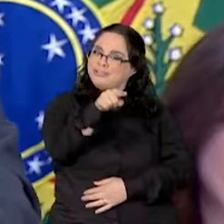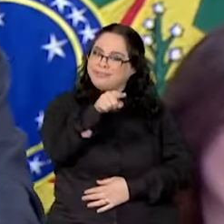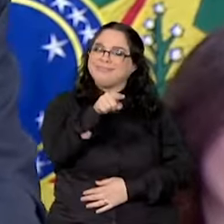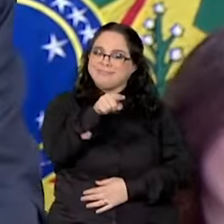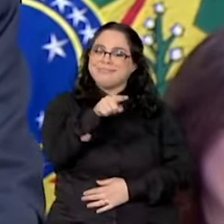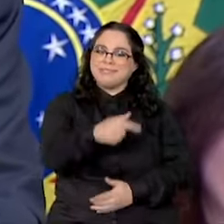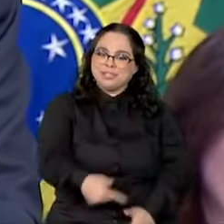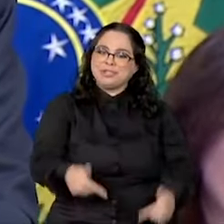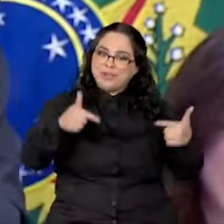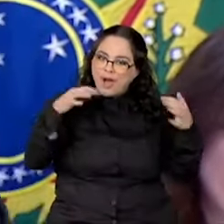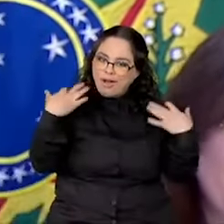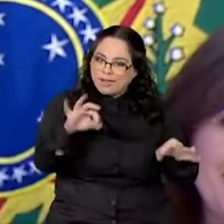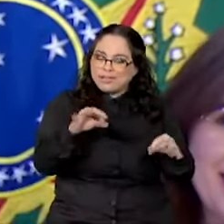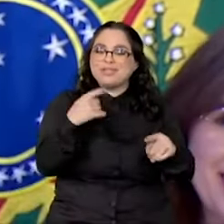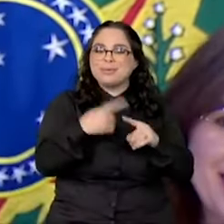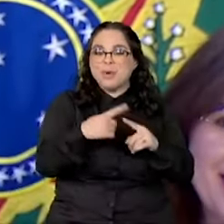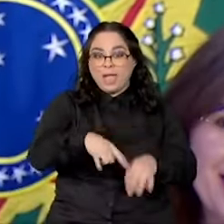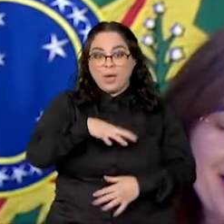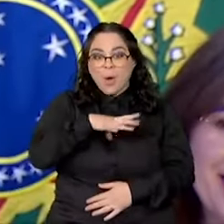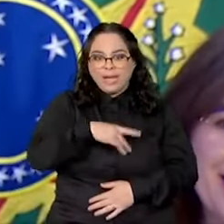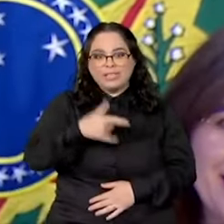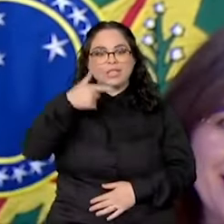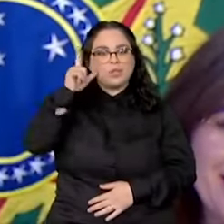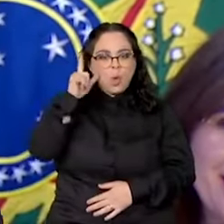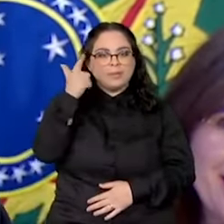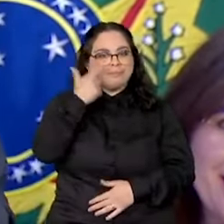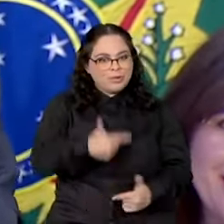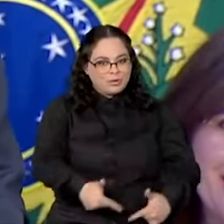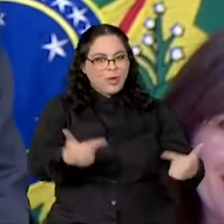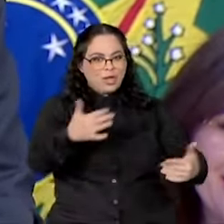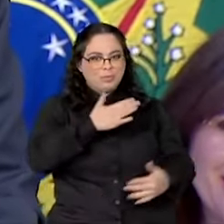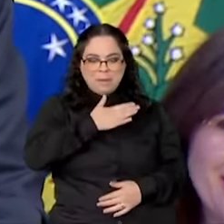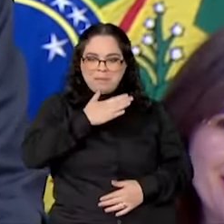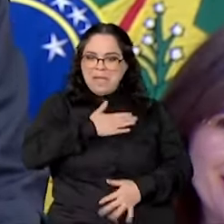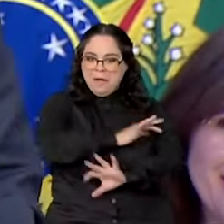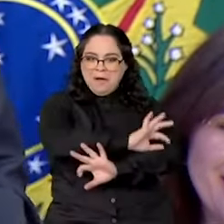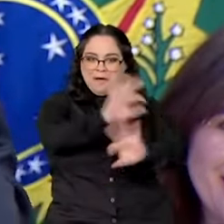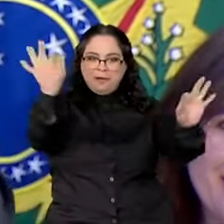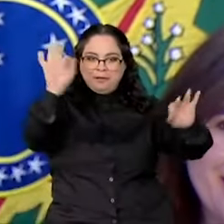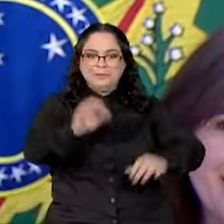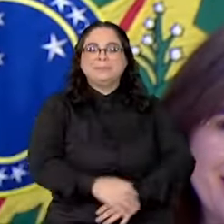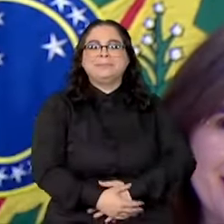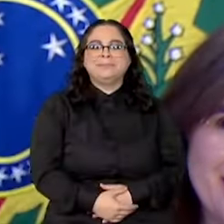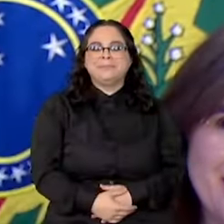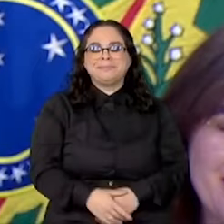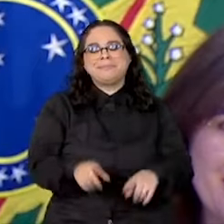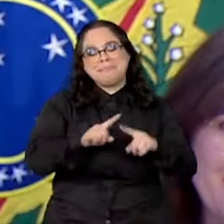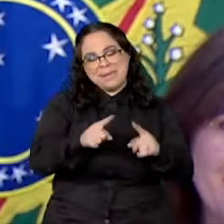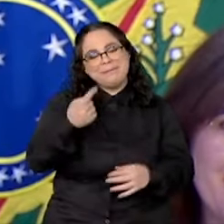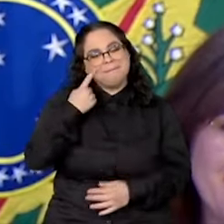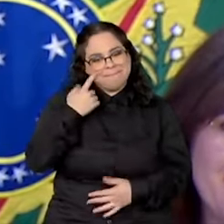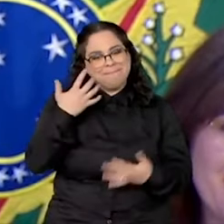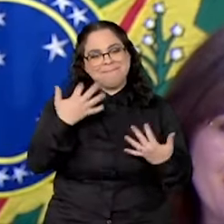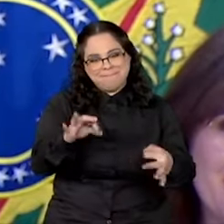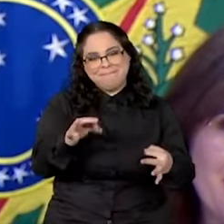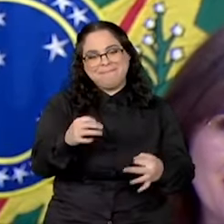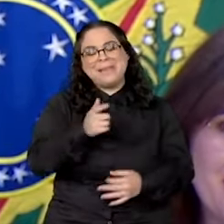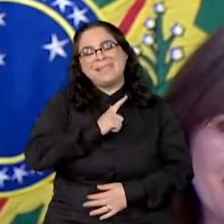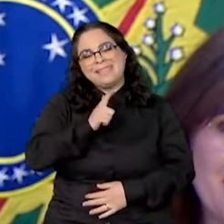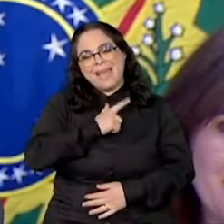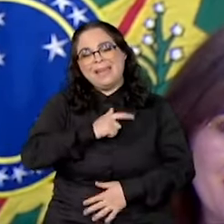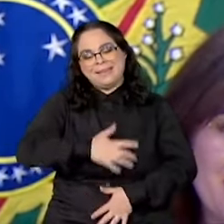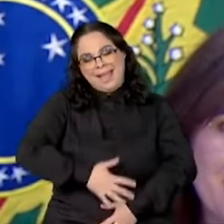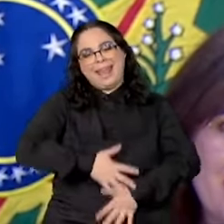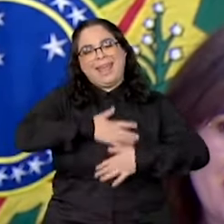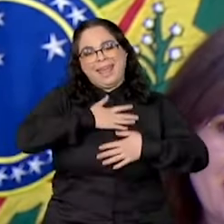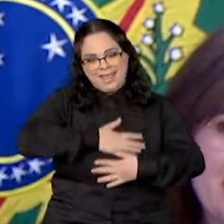chama sorte, porque até o Corinthians ganhou ontem de tanta sorte que eu estou. Mas, olha, eu tenho uma imensa